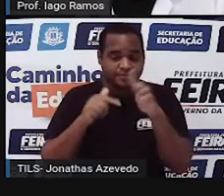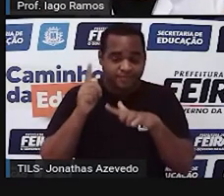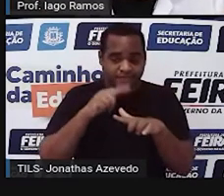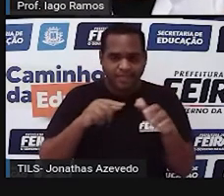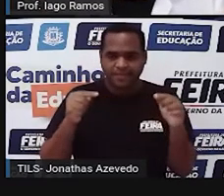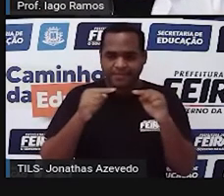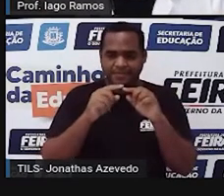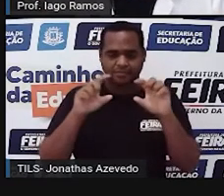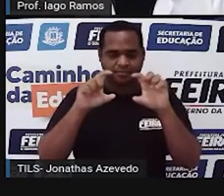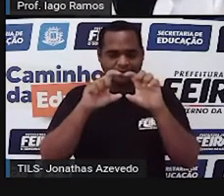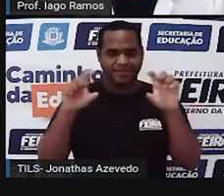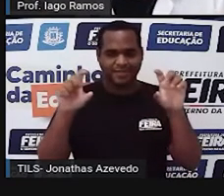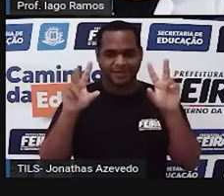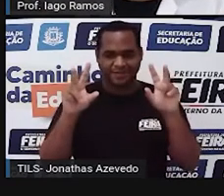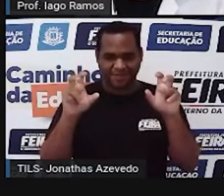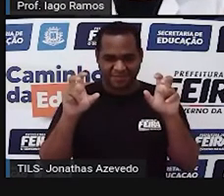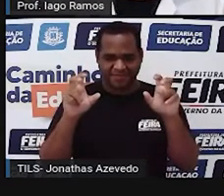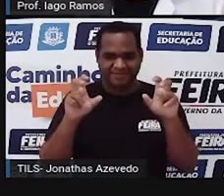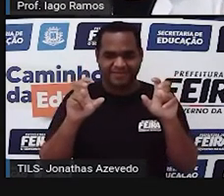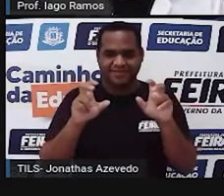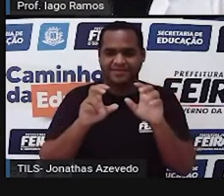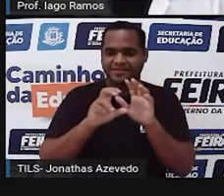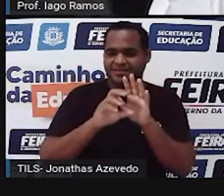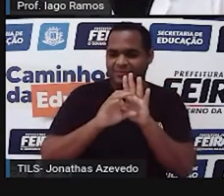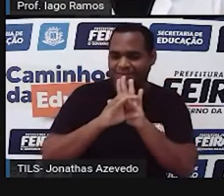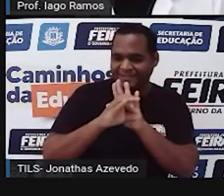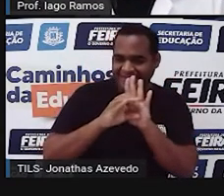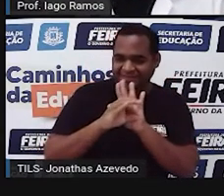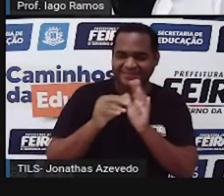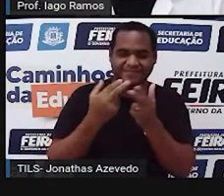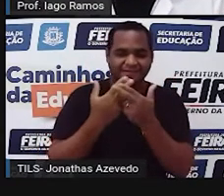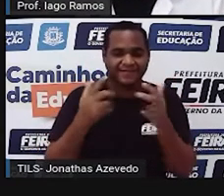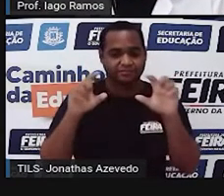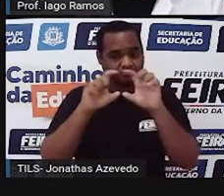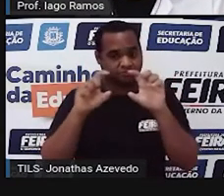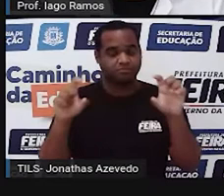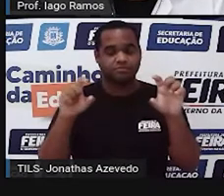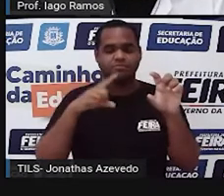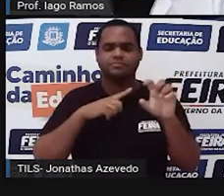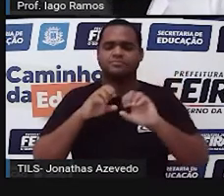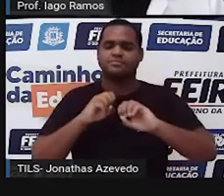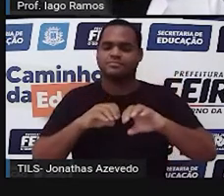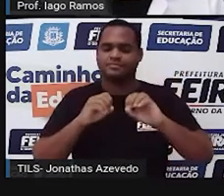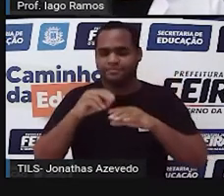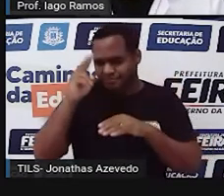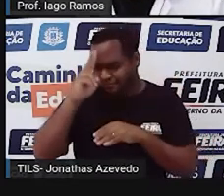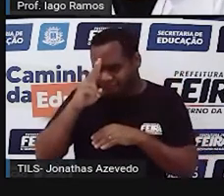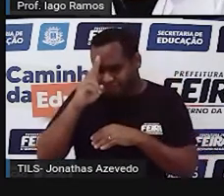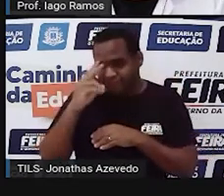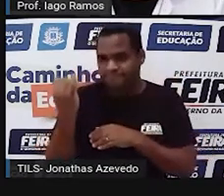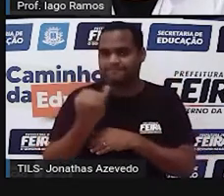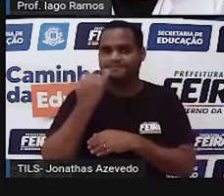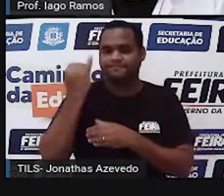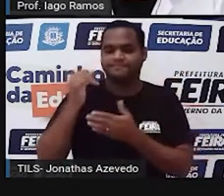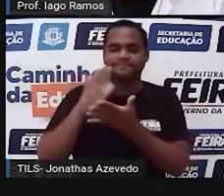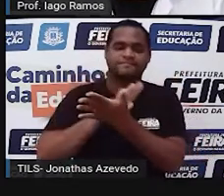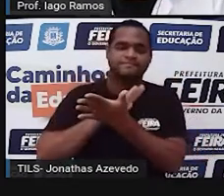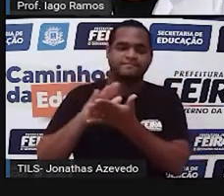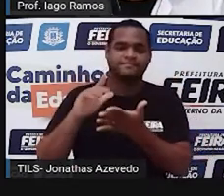tema dessa aula não conteúdo dessa aula a gente vai relembrar algumas coisinhas importantes